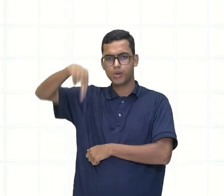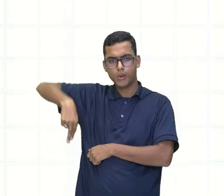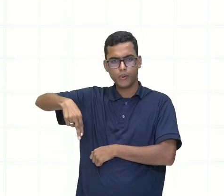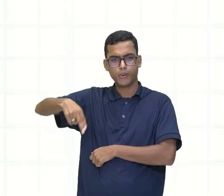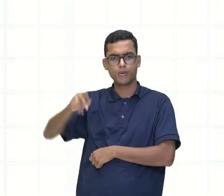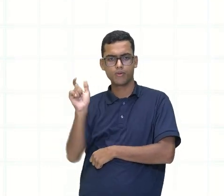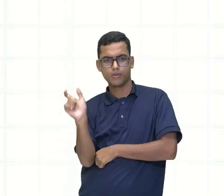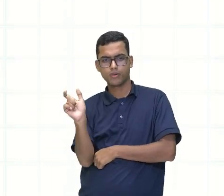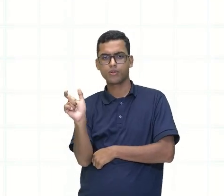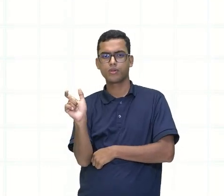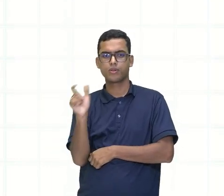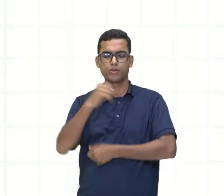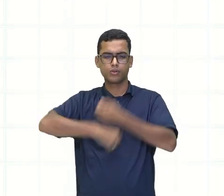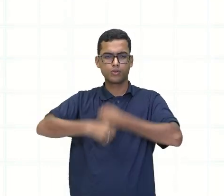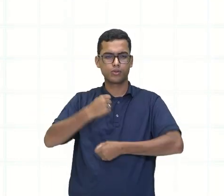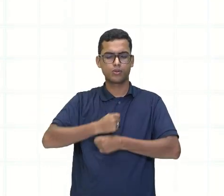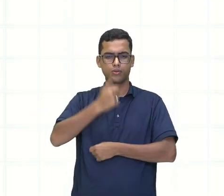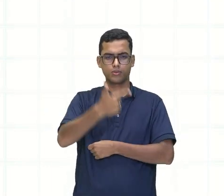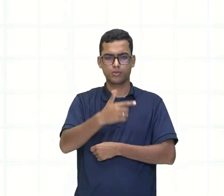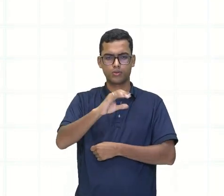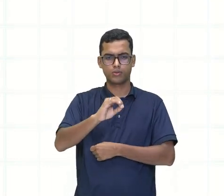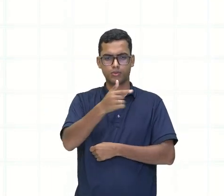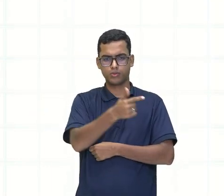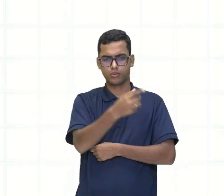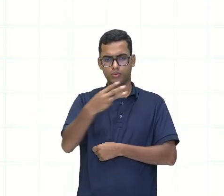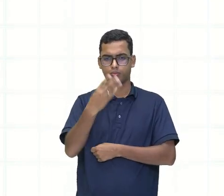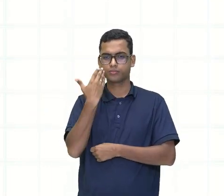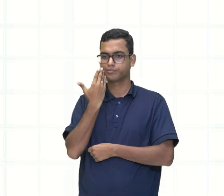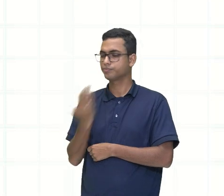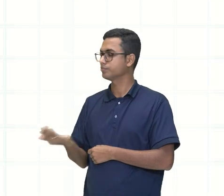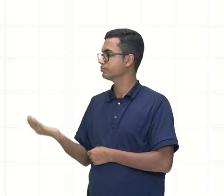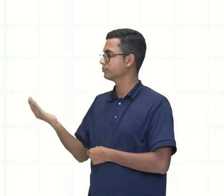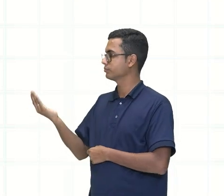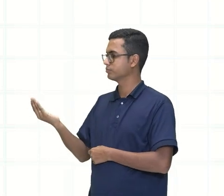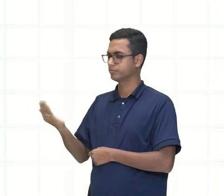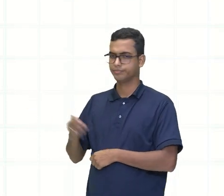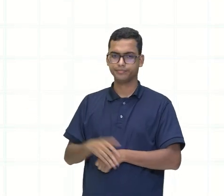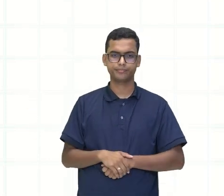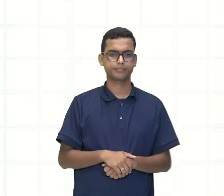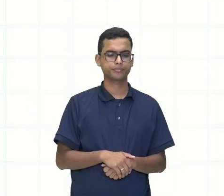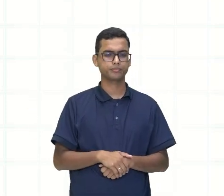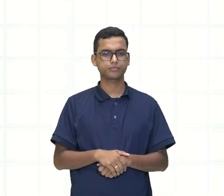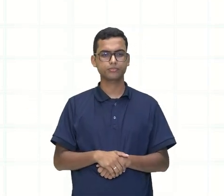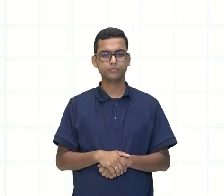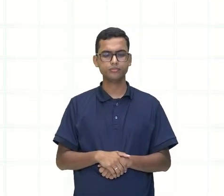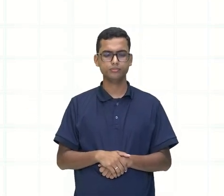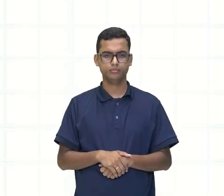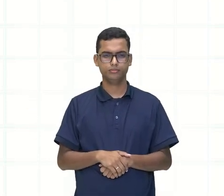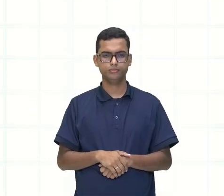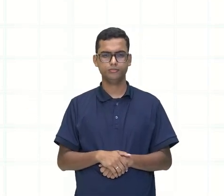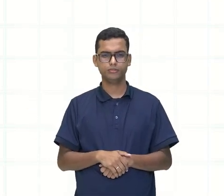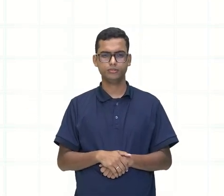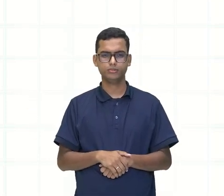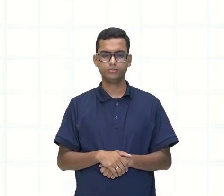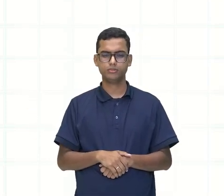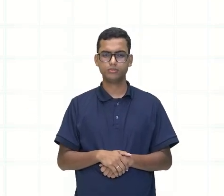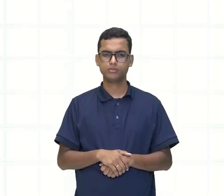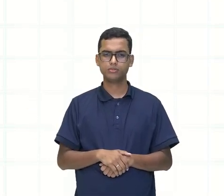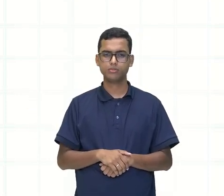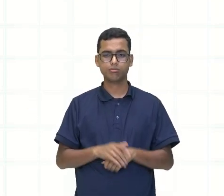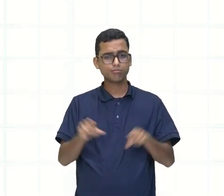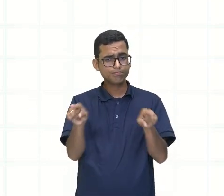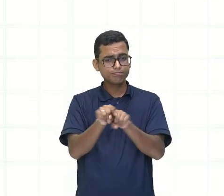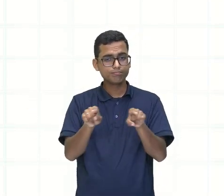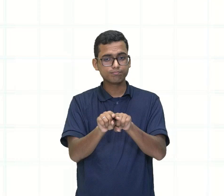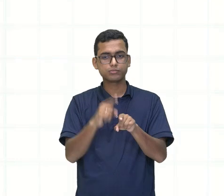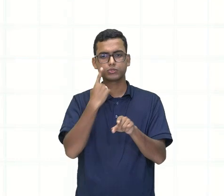ó, certo? In 2023, ok? In 2025, em 2025.